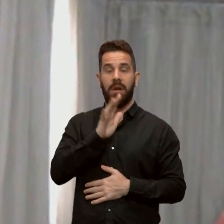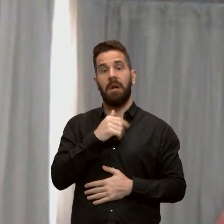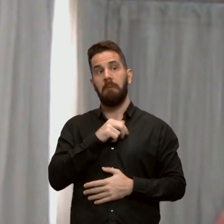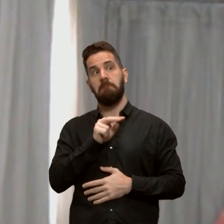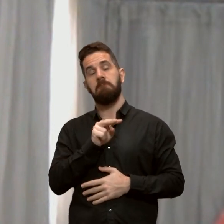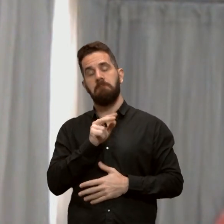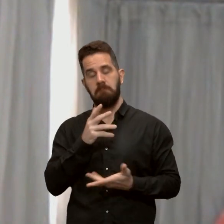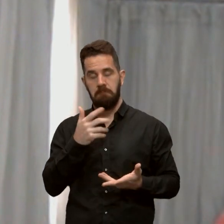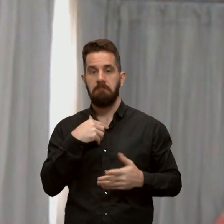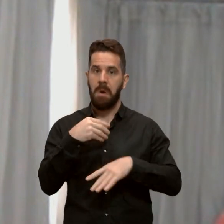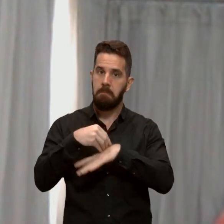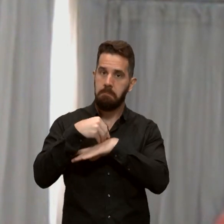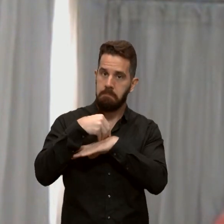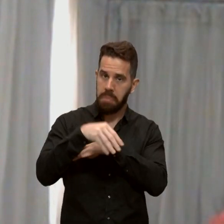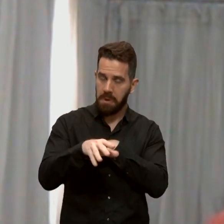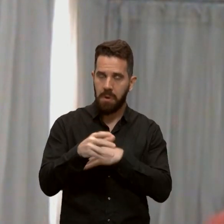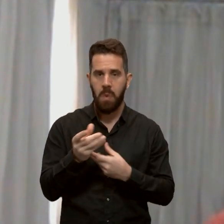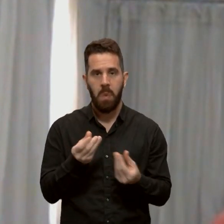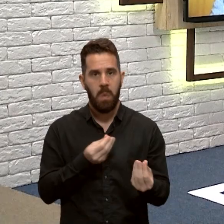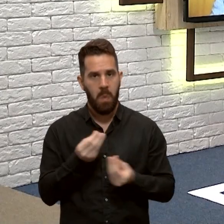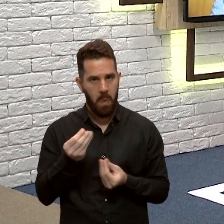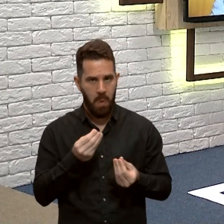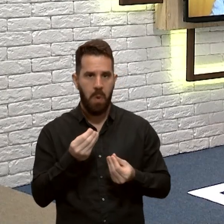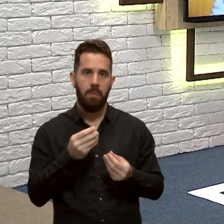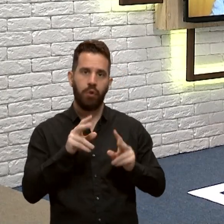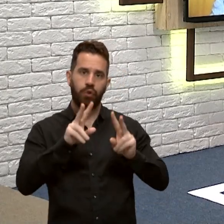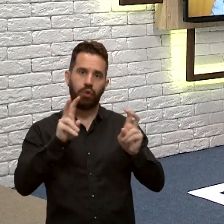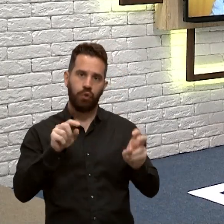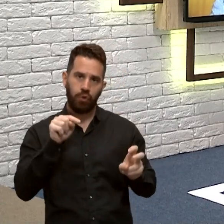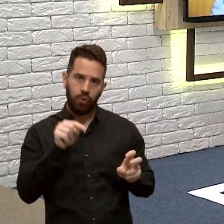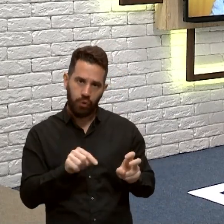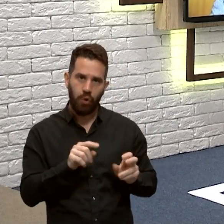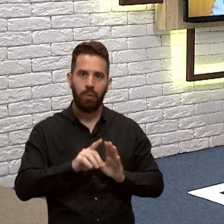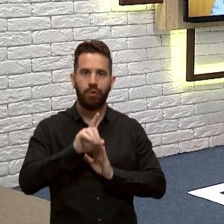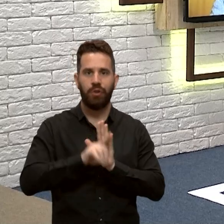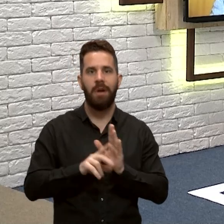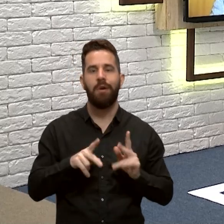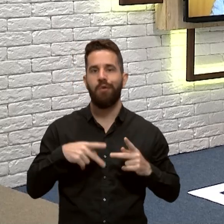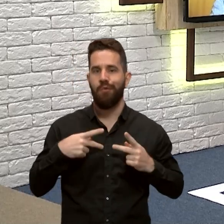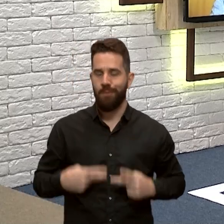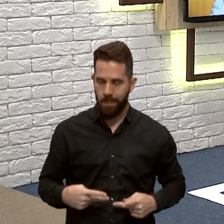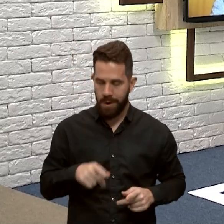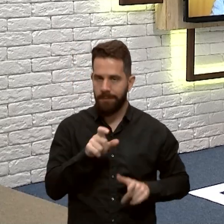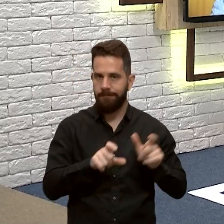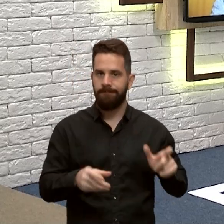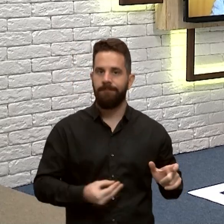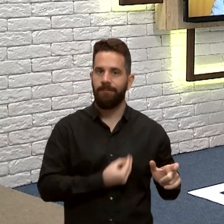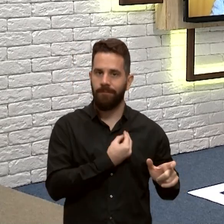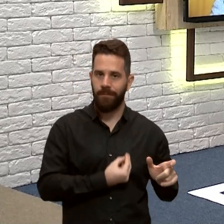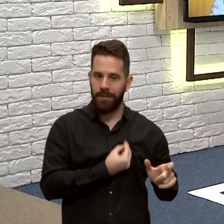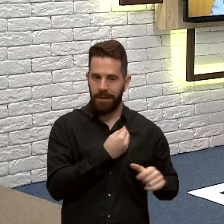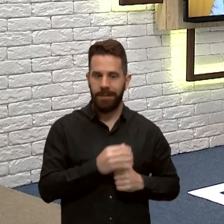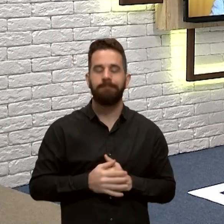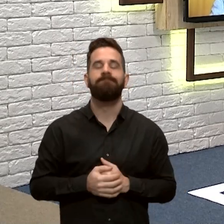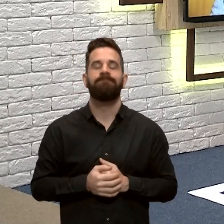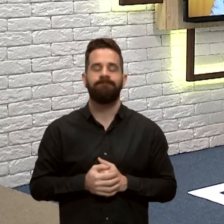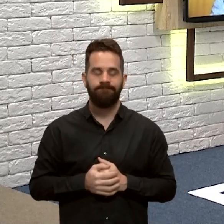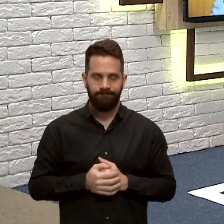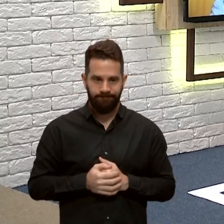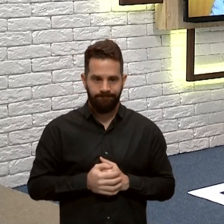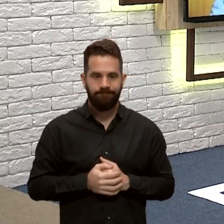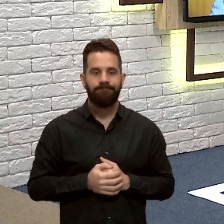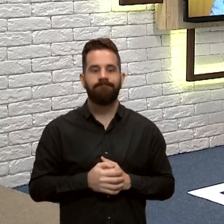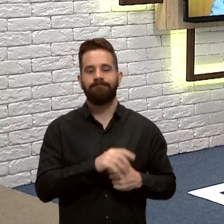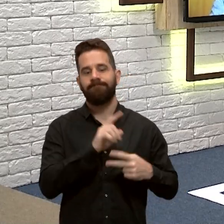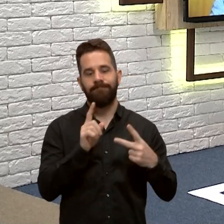que está a luta para a proteção de defensores de direitos humanos. Então, é por isso mesmo que eu vou passar a palavra para o Eduardo